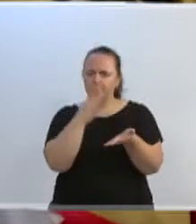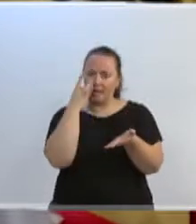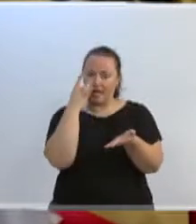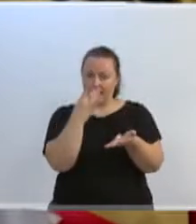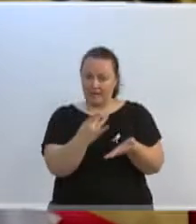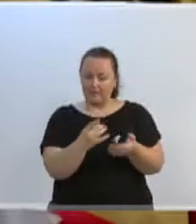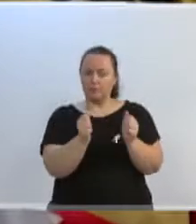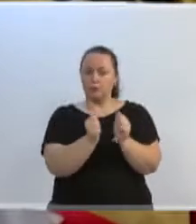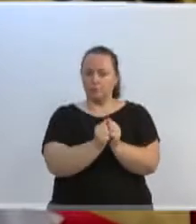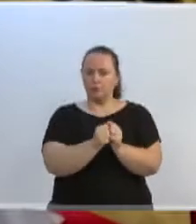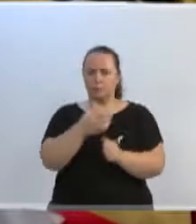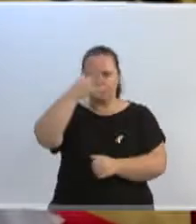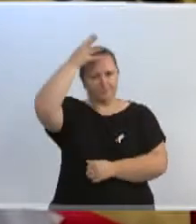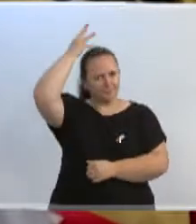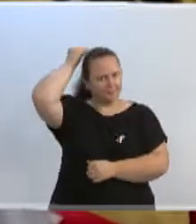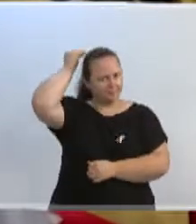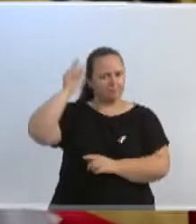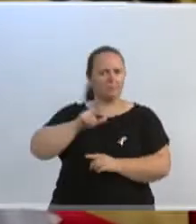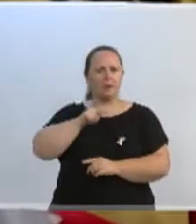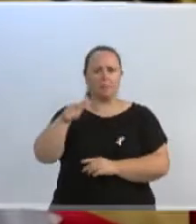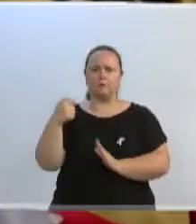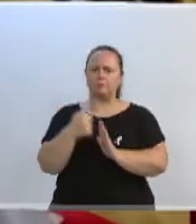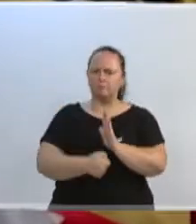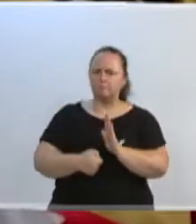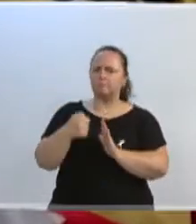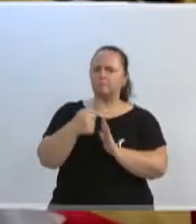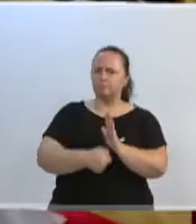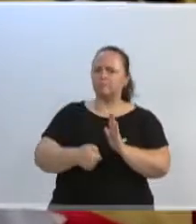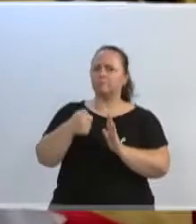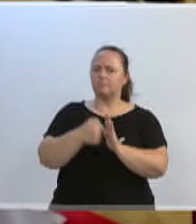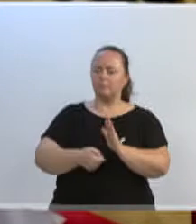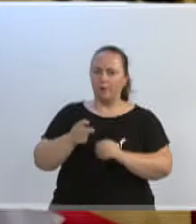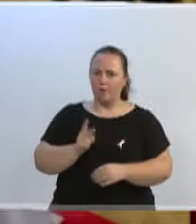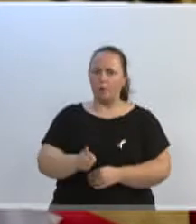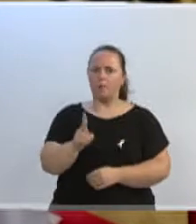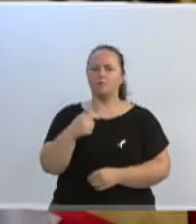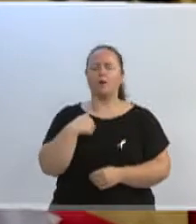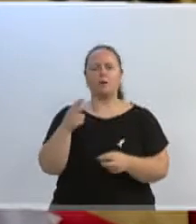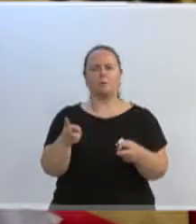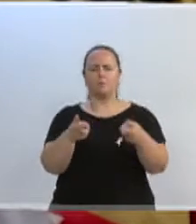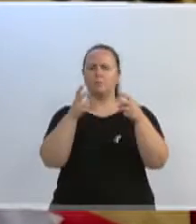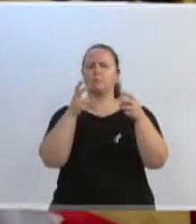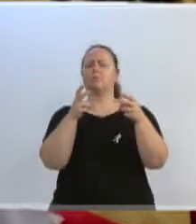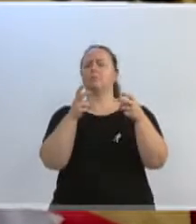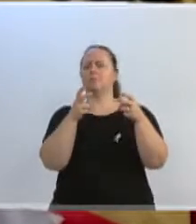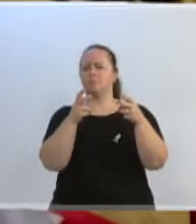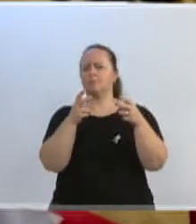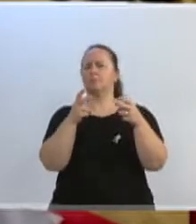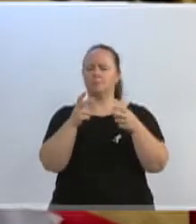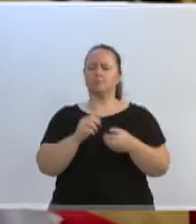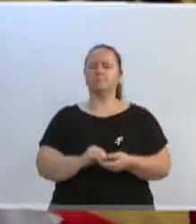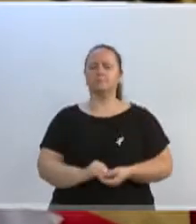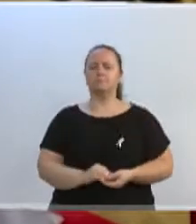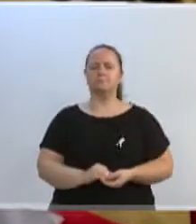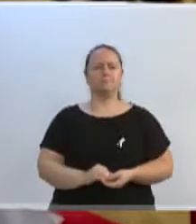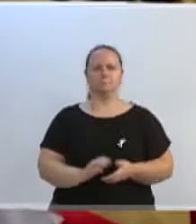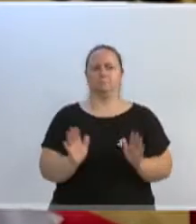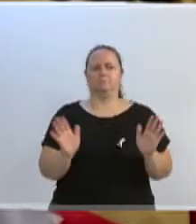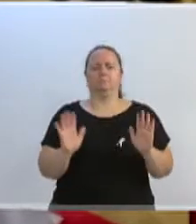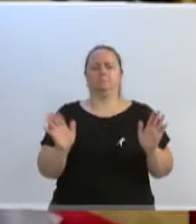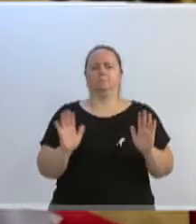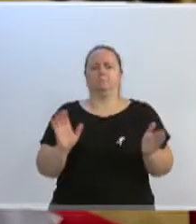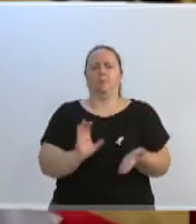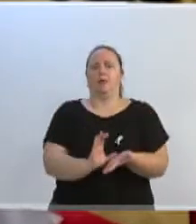com o vereador Alexandre Matias, brigar para que nós avançamos, eu observo, vereador, aqui, secretário, que não demanda de